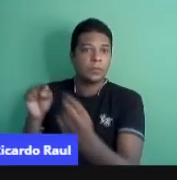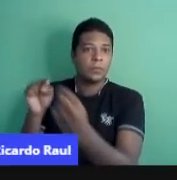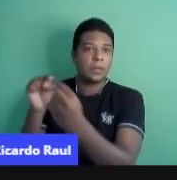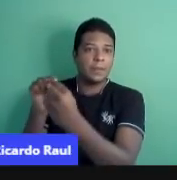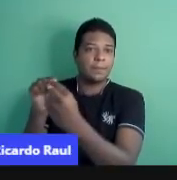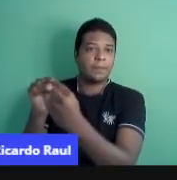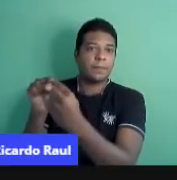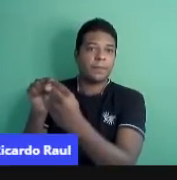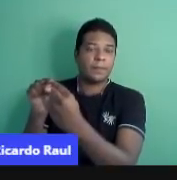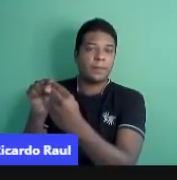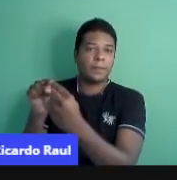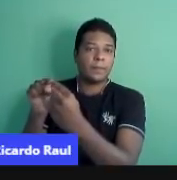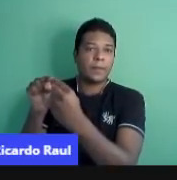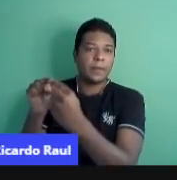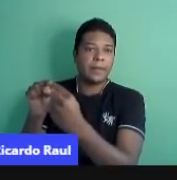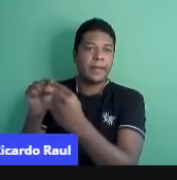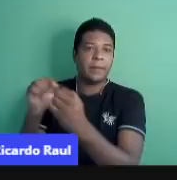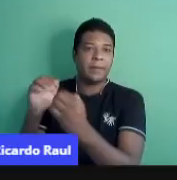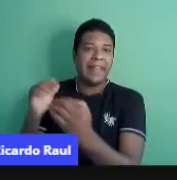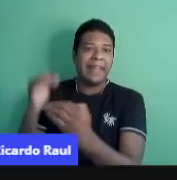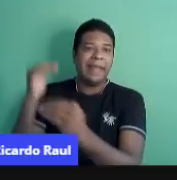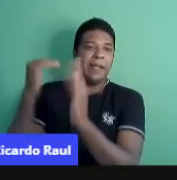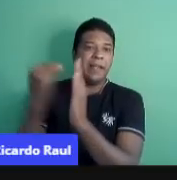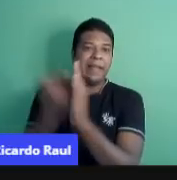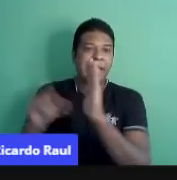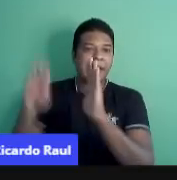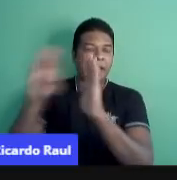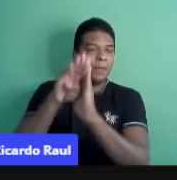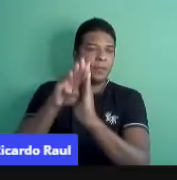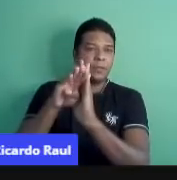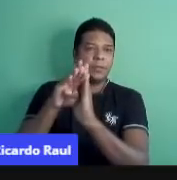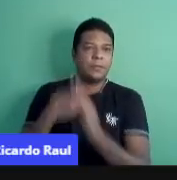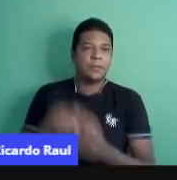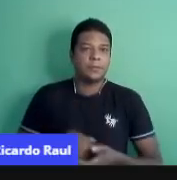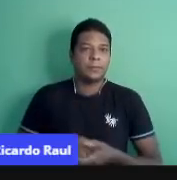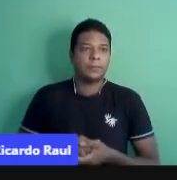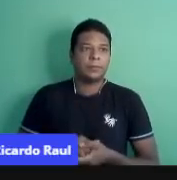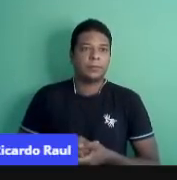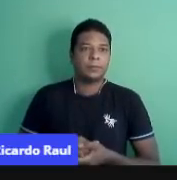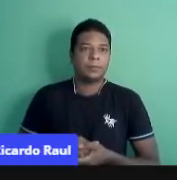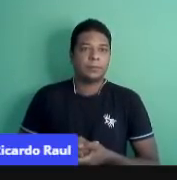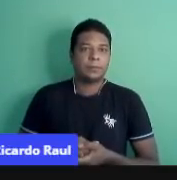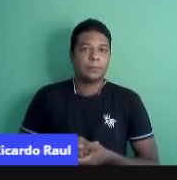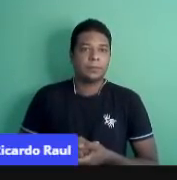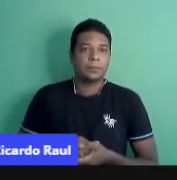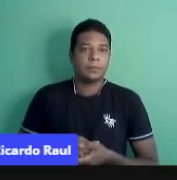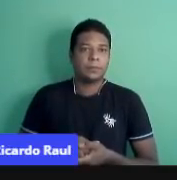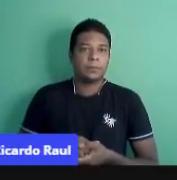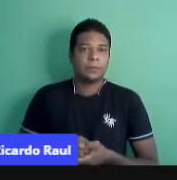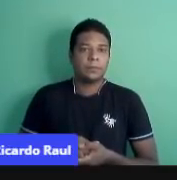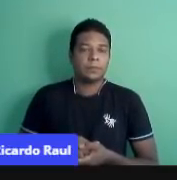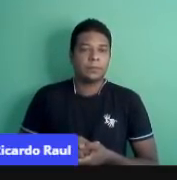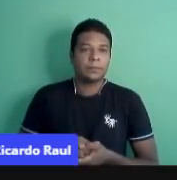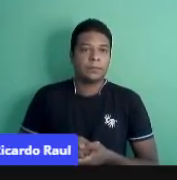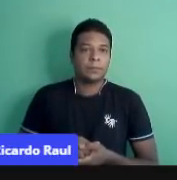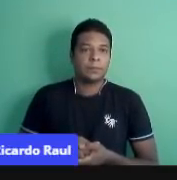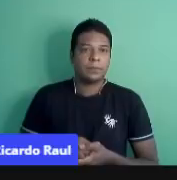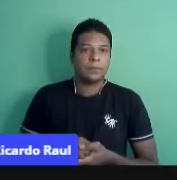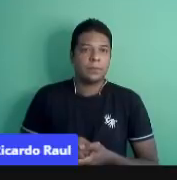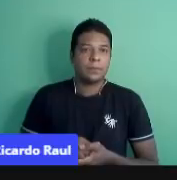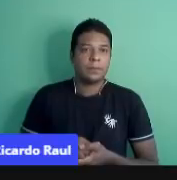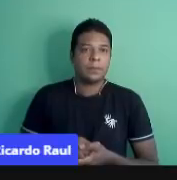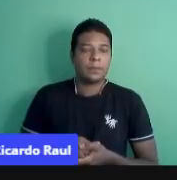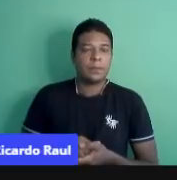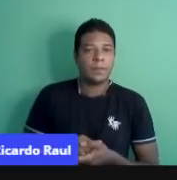que deveriam ser alcançados, certo? Por exemplo, identificar ponto e linha nas obras de arte no cotidiano,